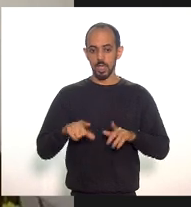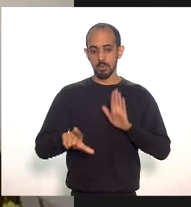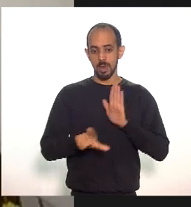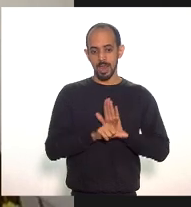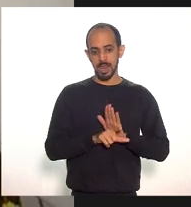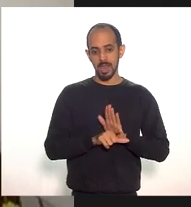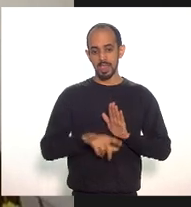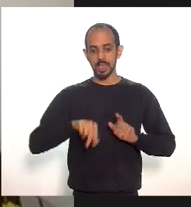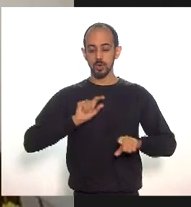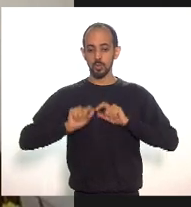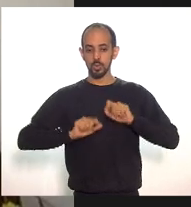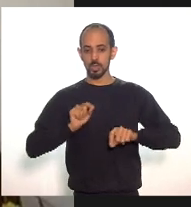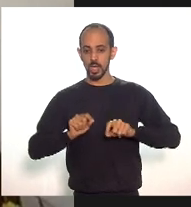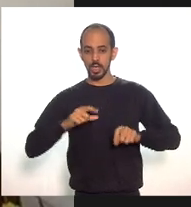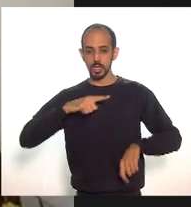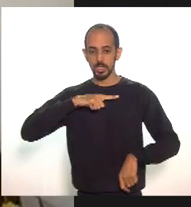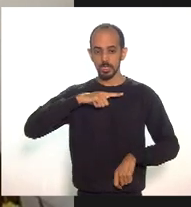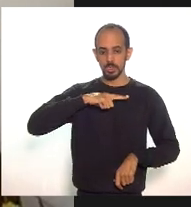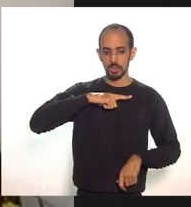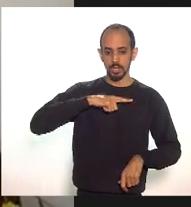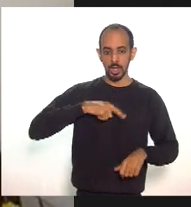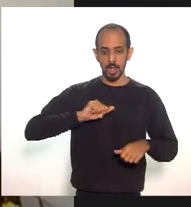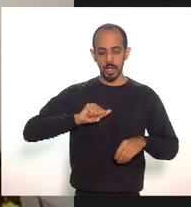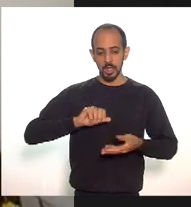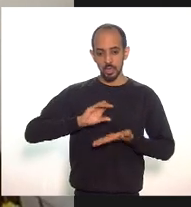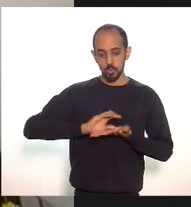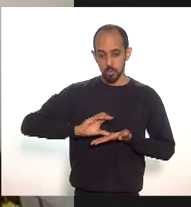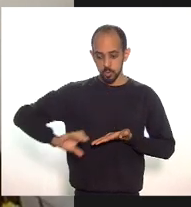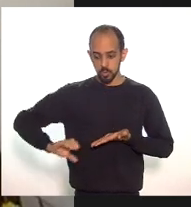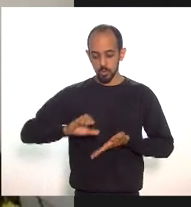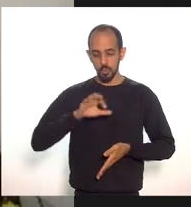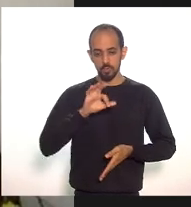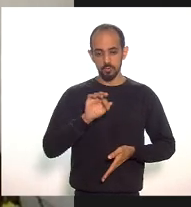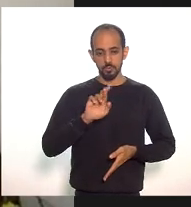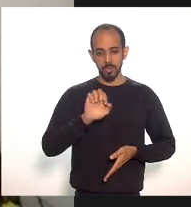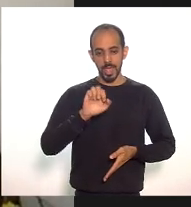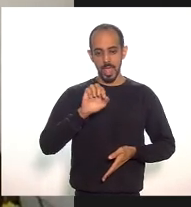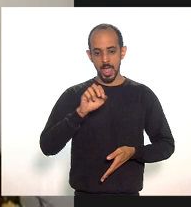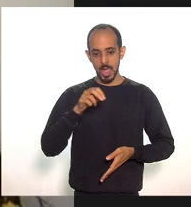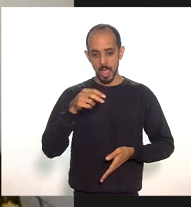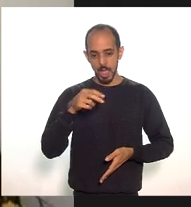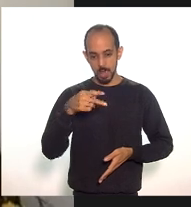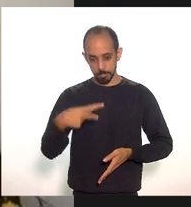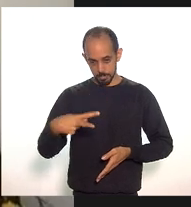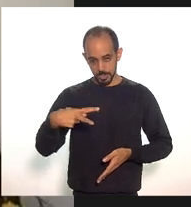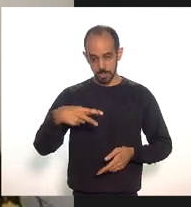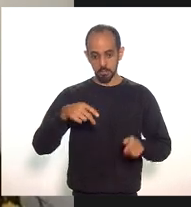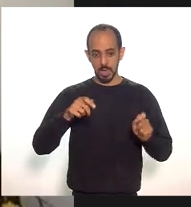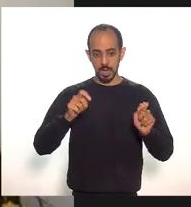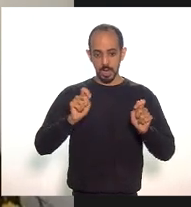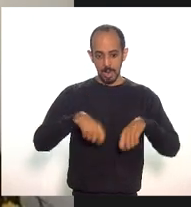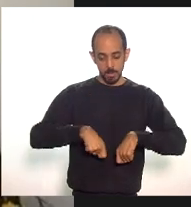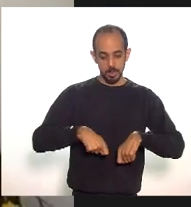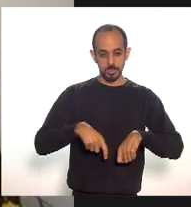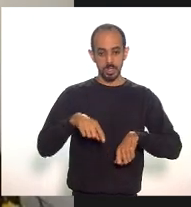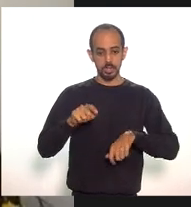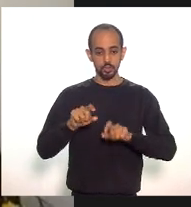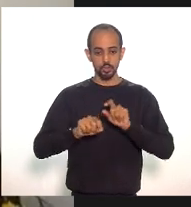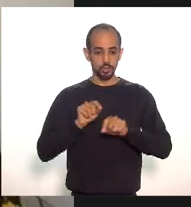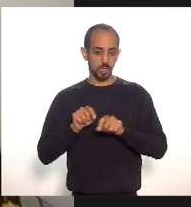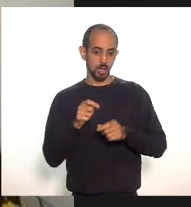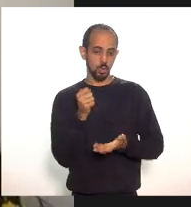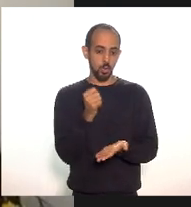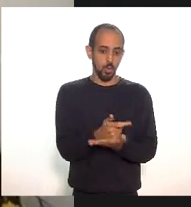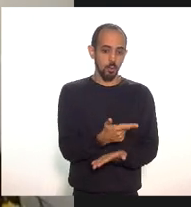lei que trata da destinação do Fat pe para possibilitar a